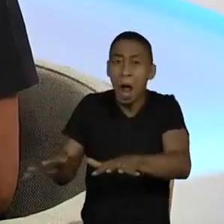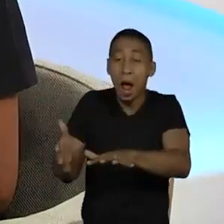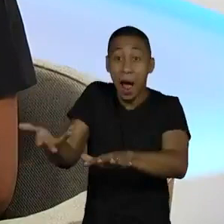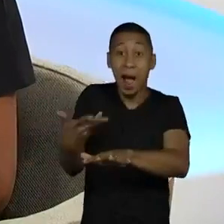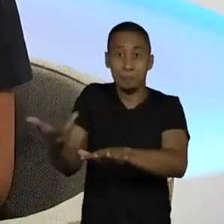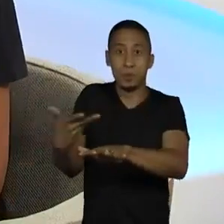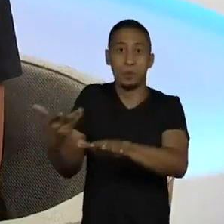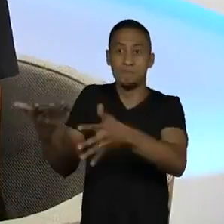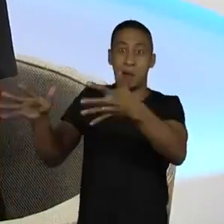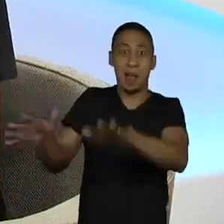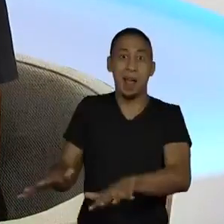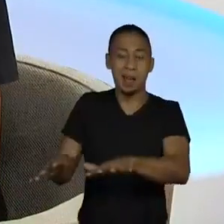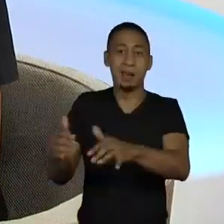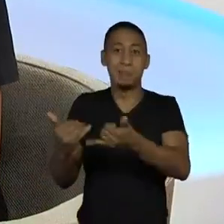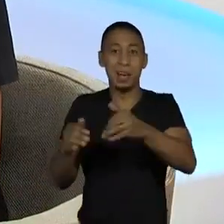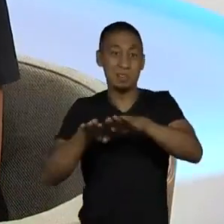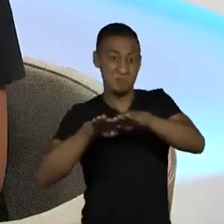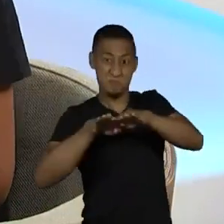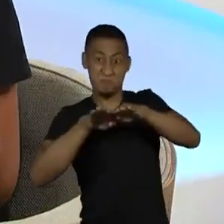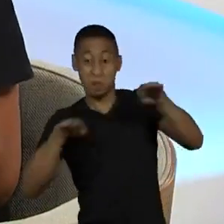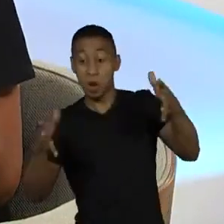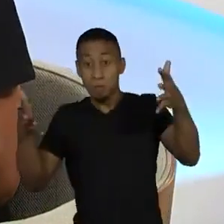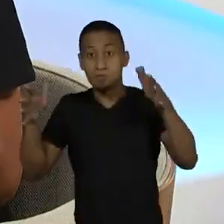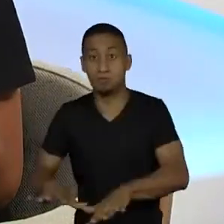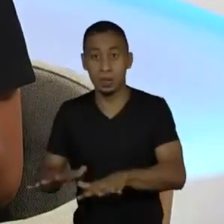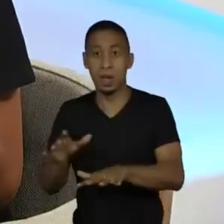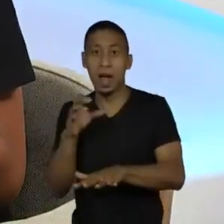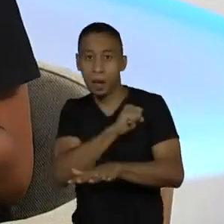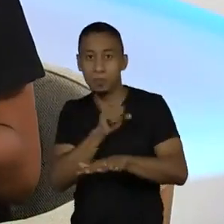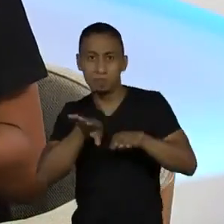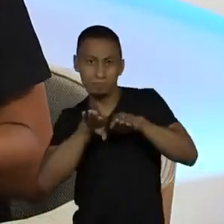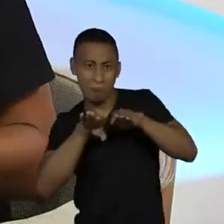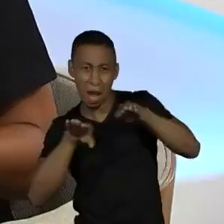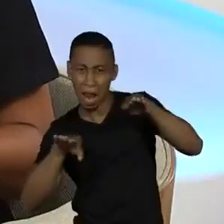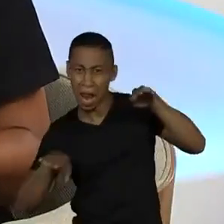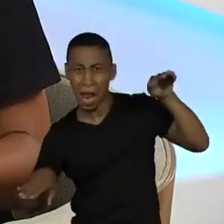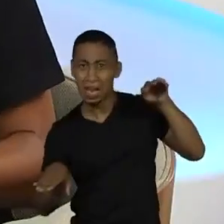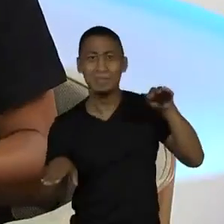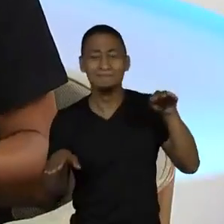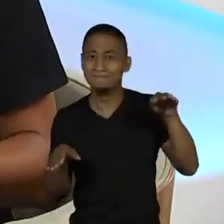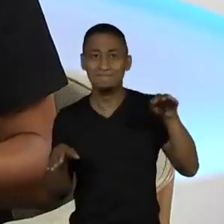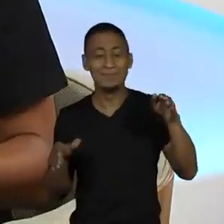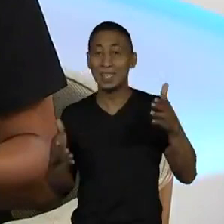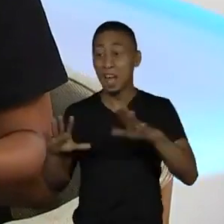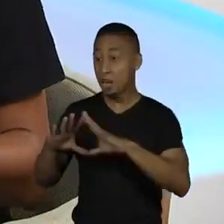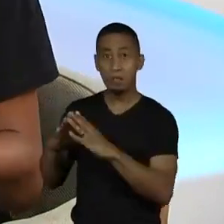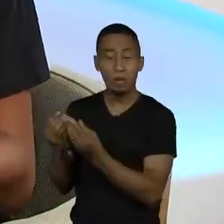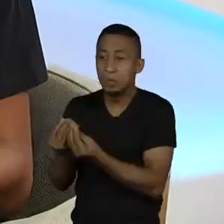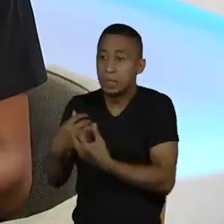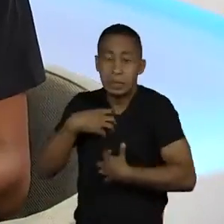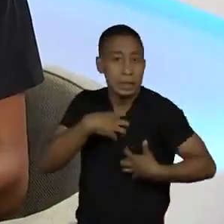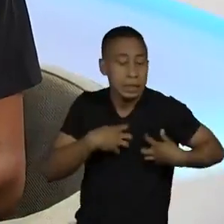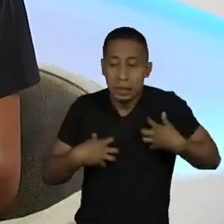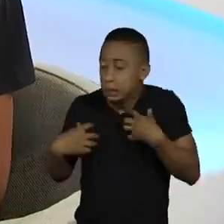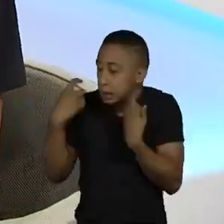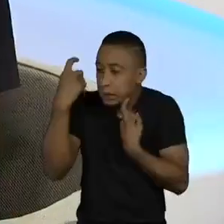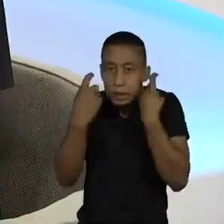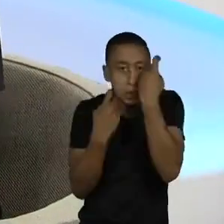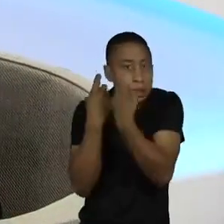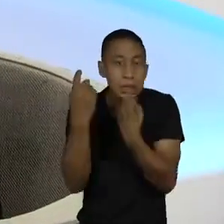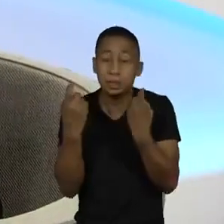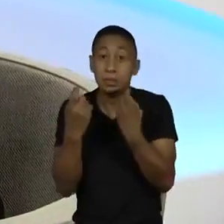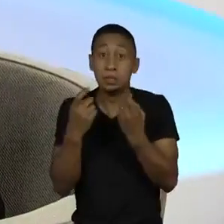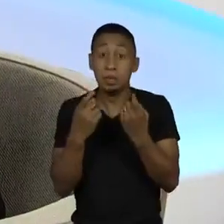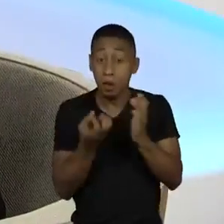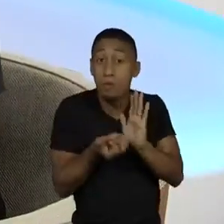vivendo um abismo social e que as famílias começam entrar numa situação de amplo desespero